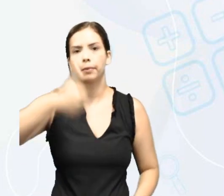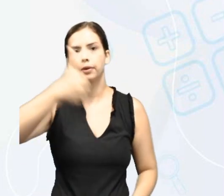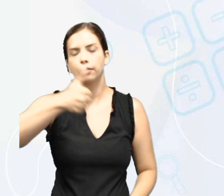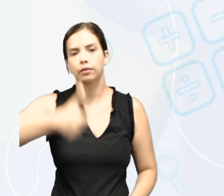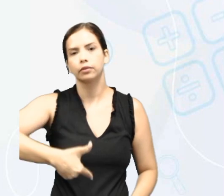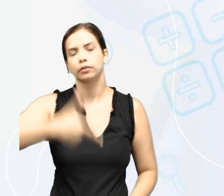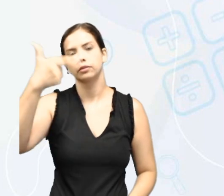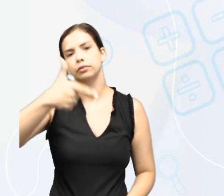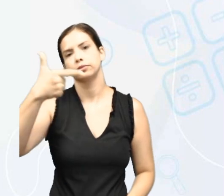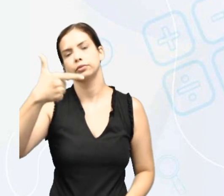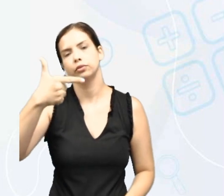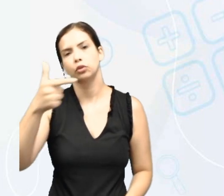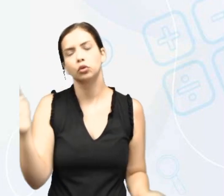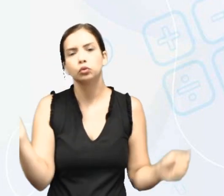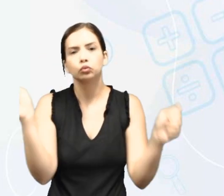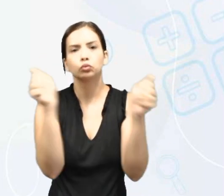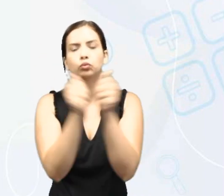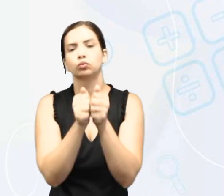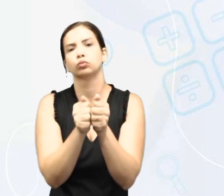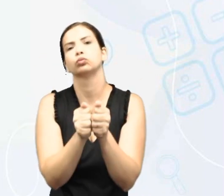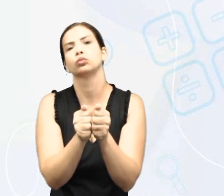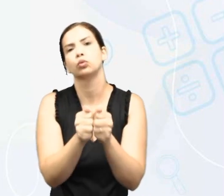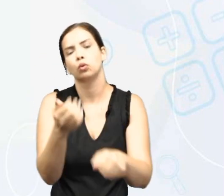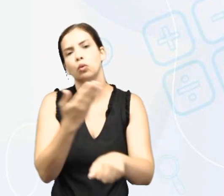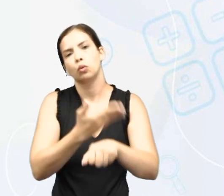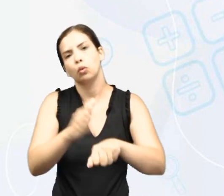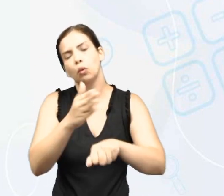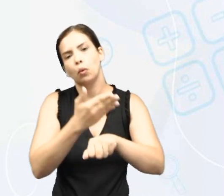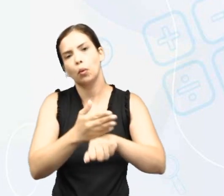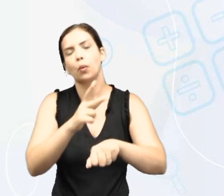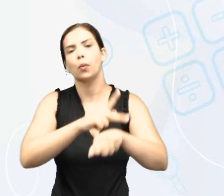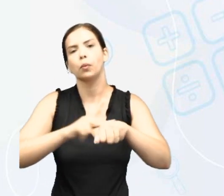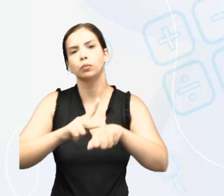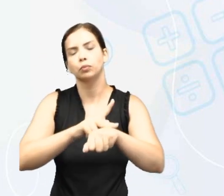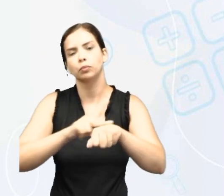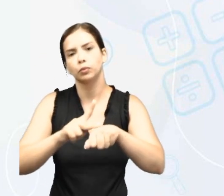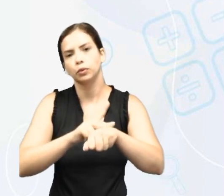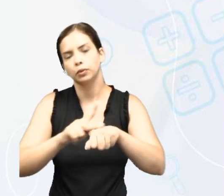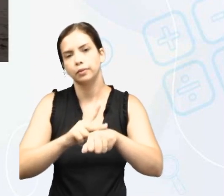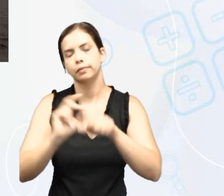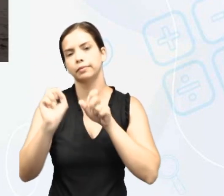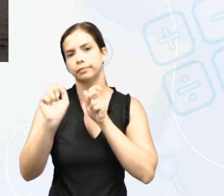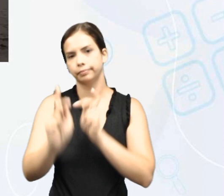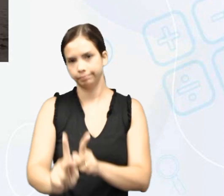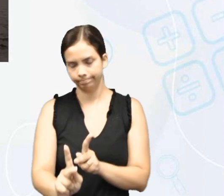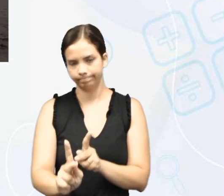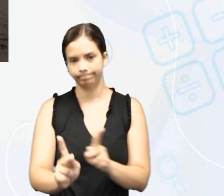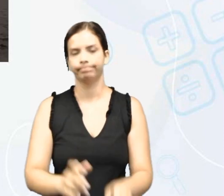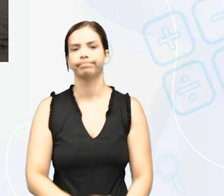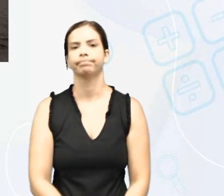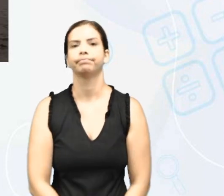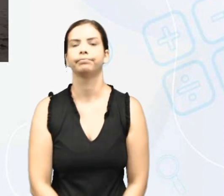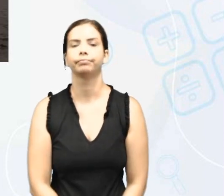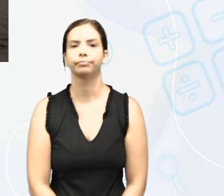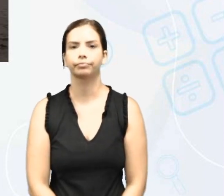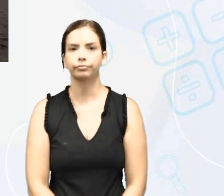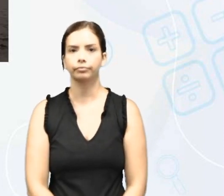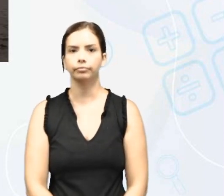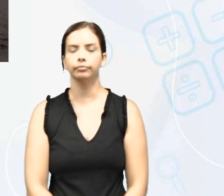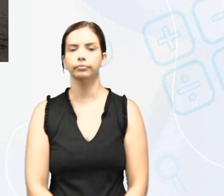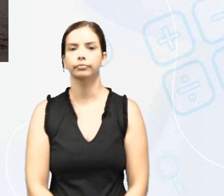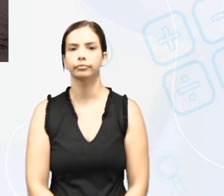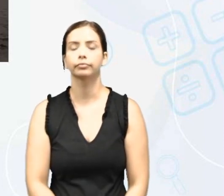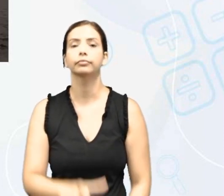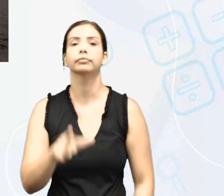primárias, secundárias, juntamente com o branco e com o preto, certo? Então, a gente também